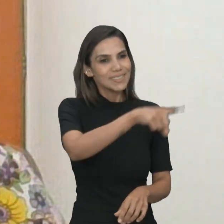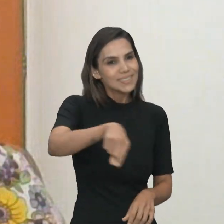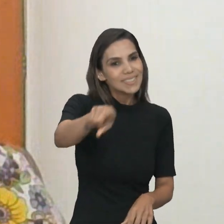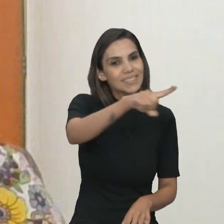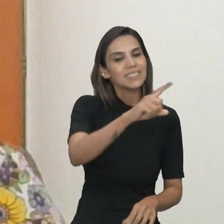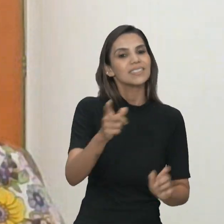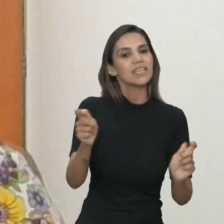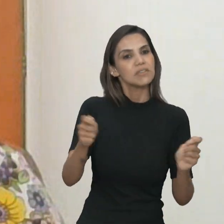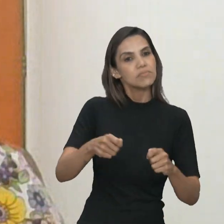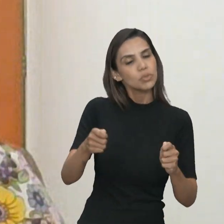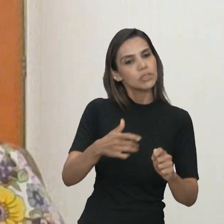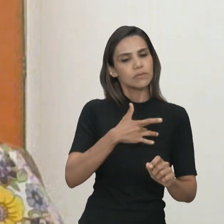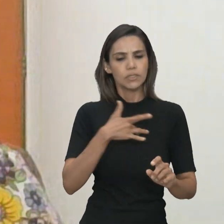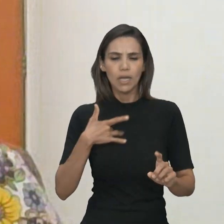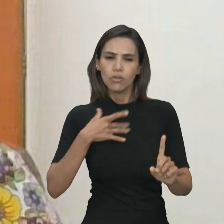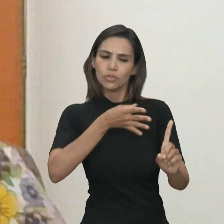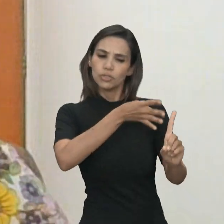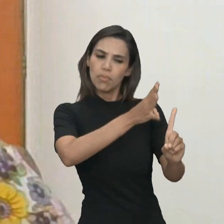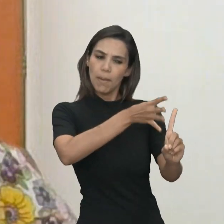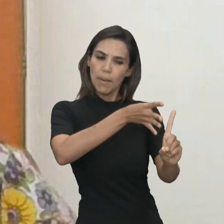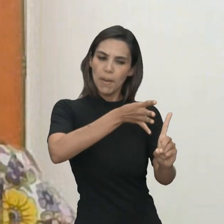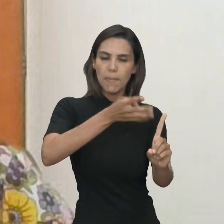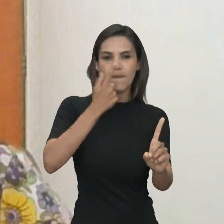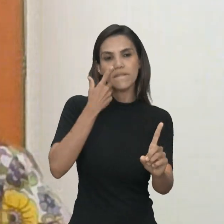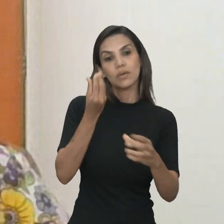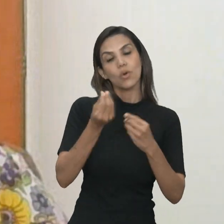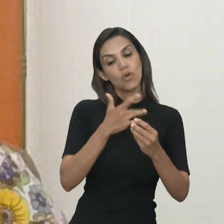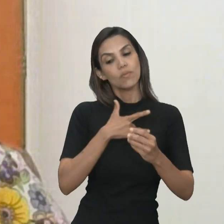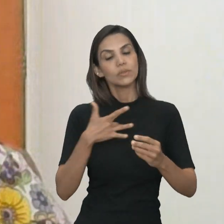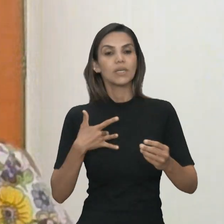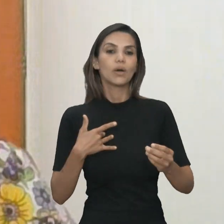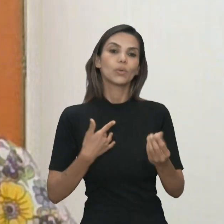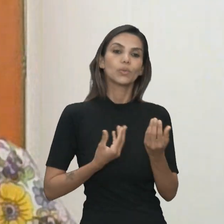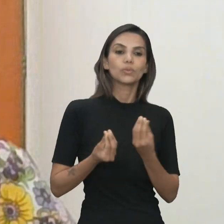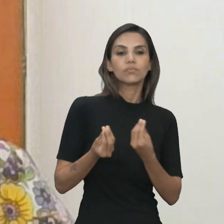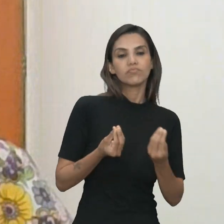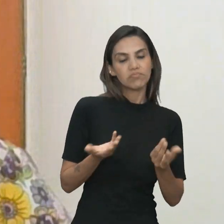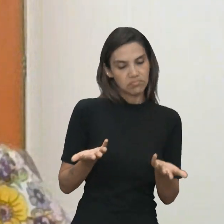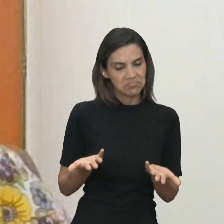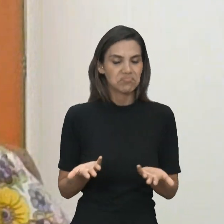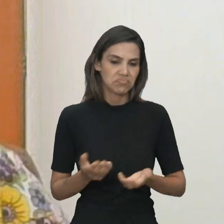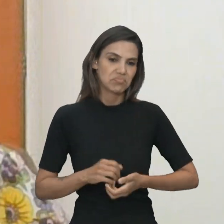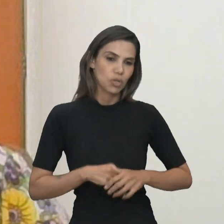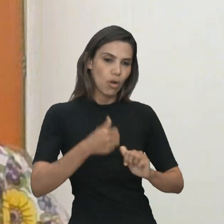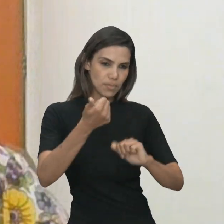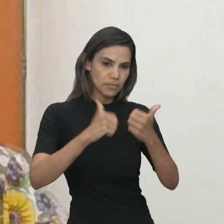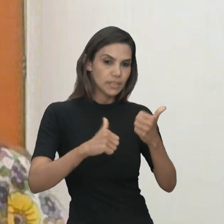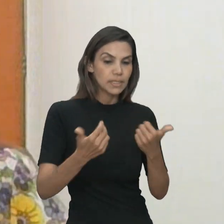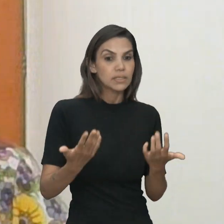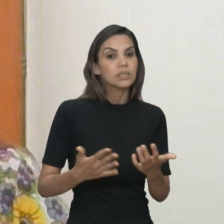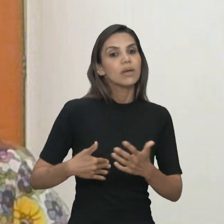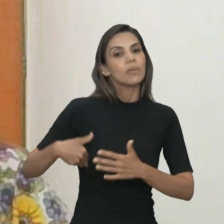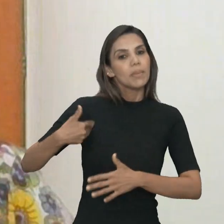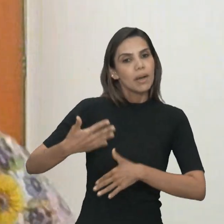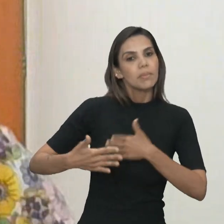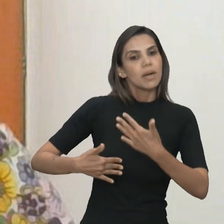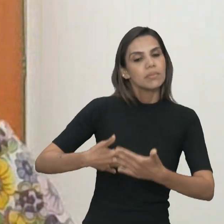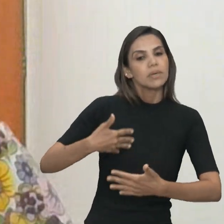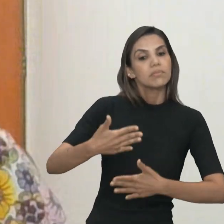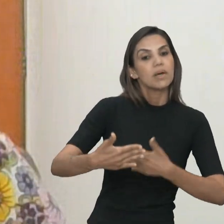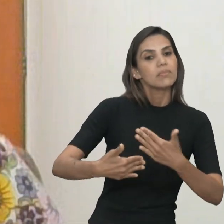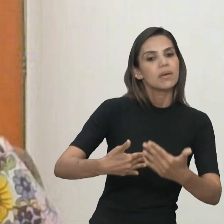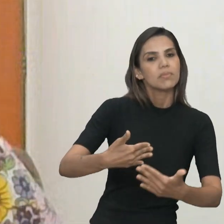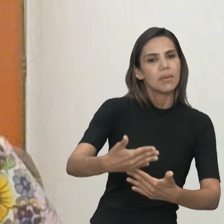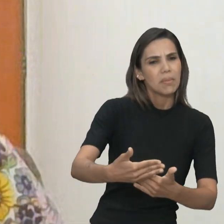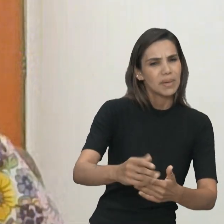fazer passar por uma avaliação clínica e de saber como é que está o seu estado de saúde. E esse processo, ele não é um processo